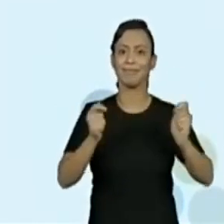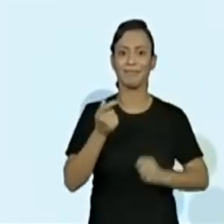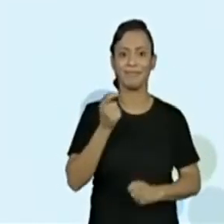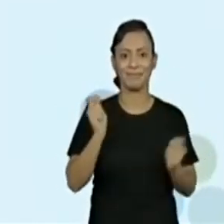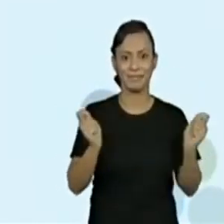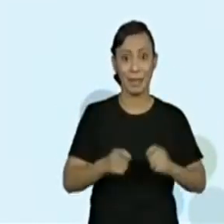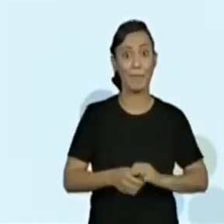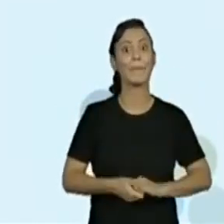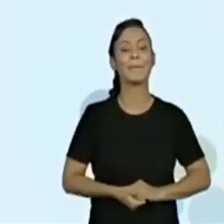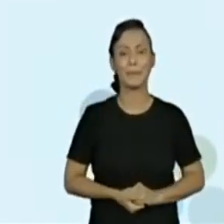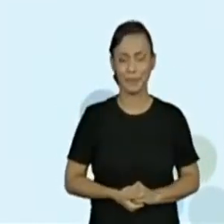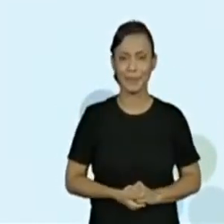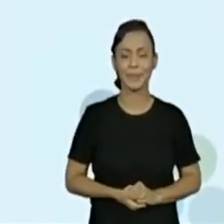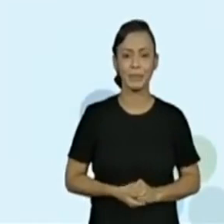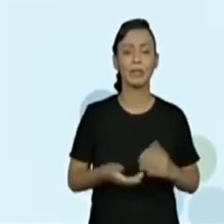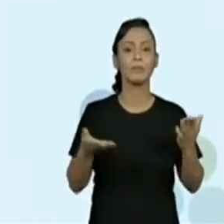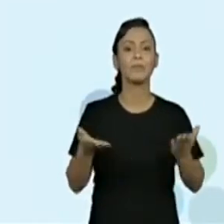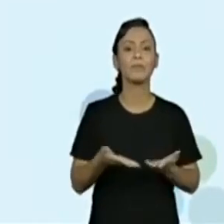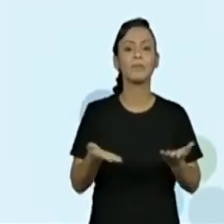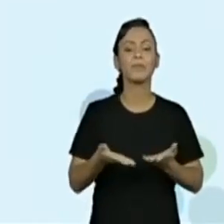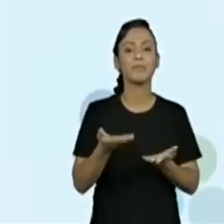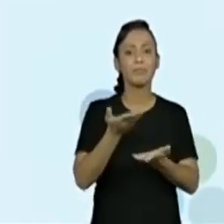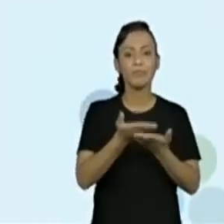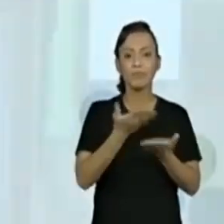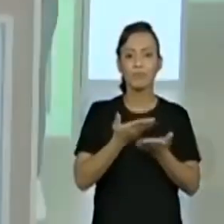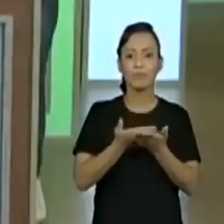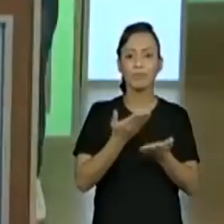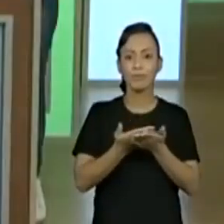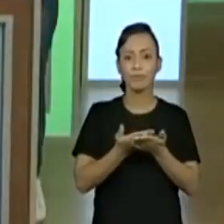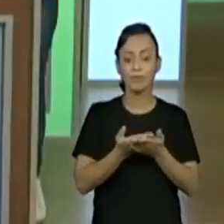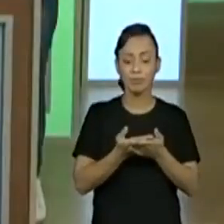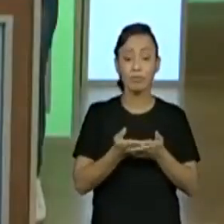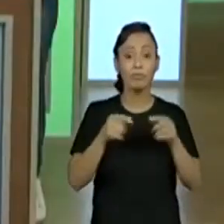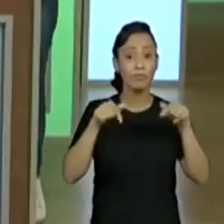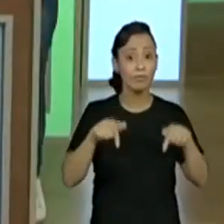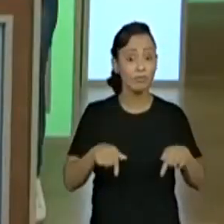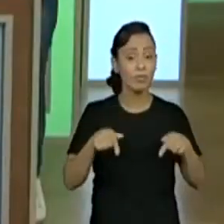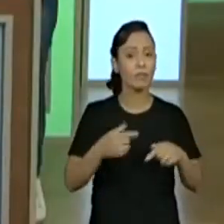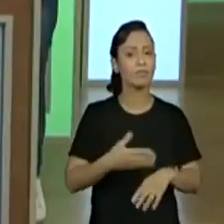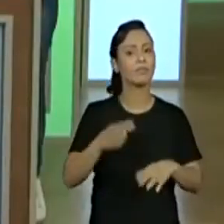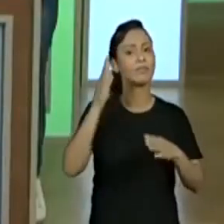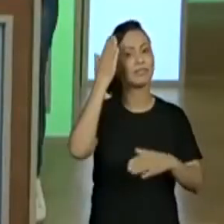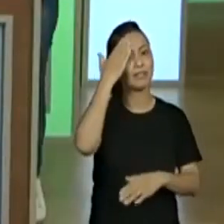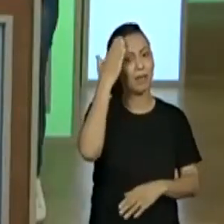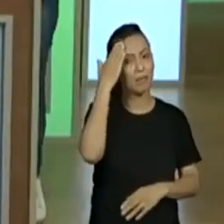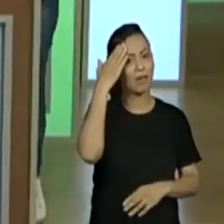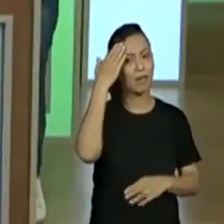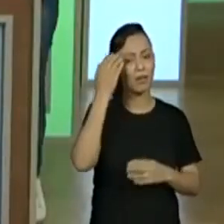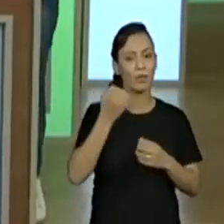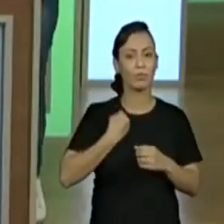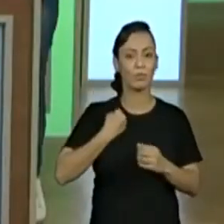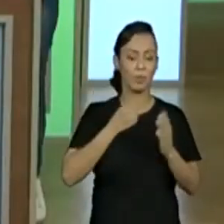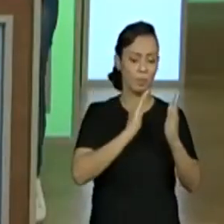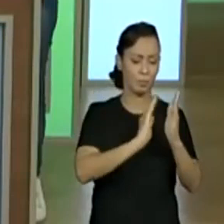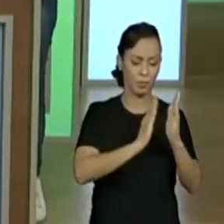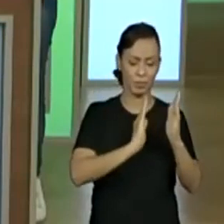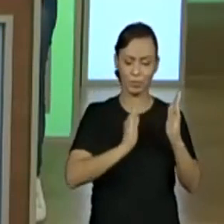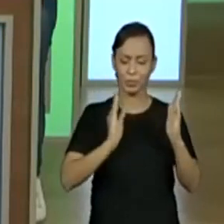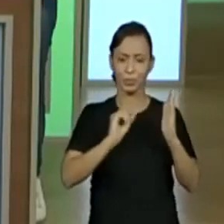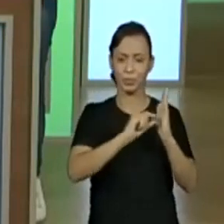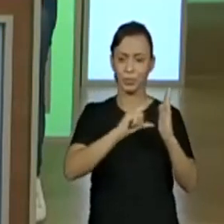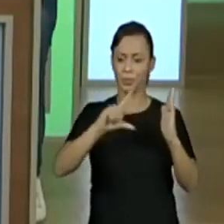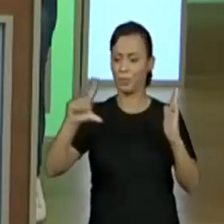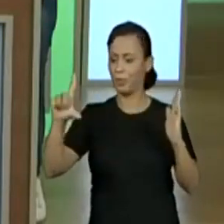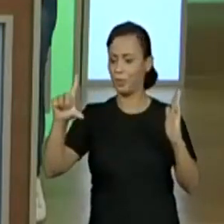estabelecida. Olha só, então hoje, nesta aula, especificamente, nós trabalharemos aí a sequência numérica, sequência de